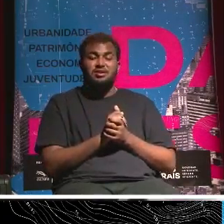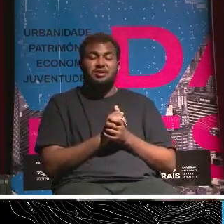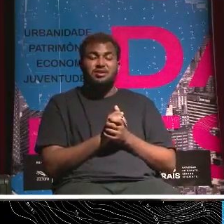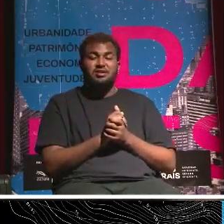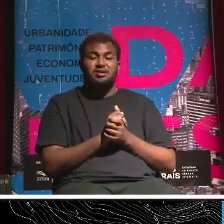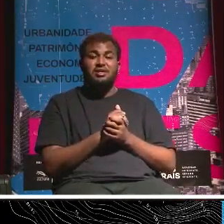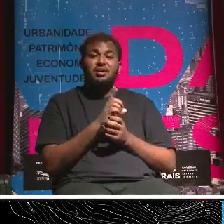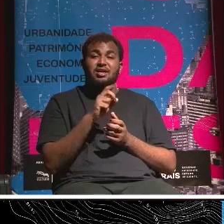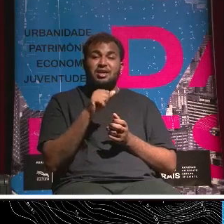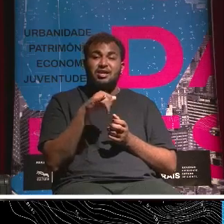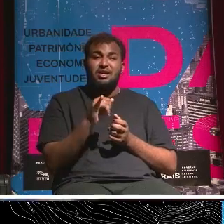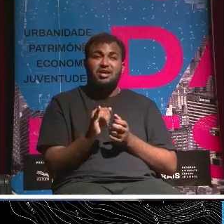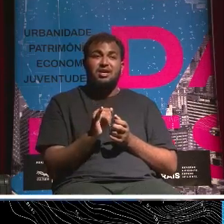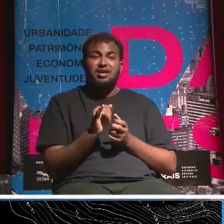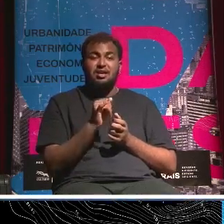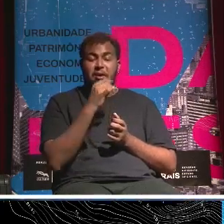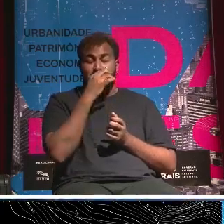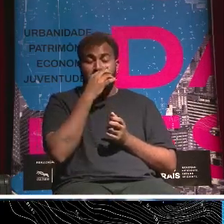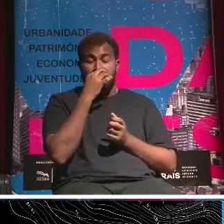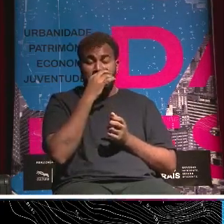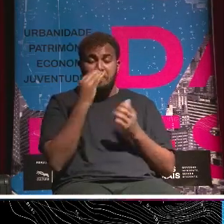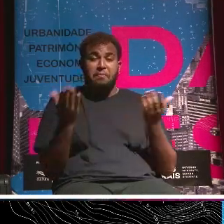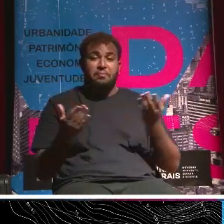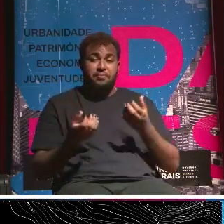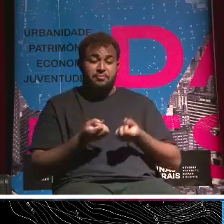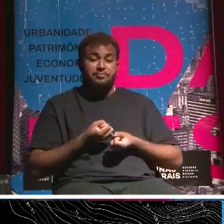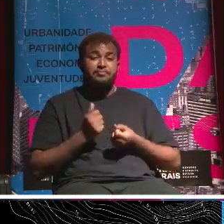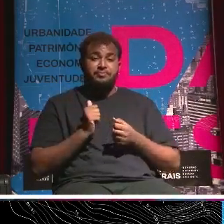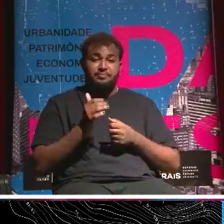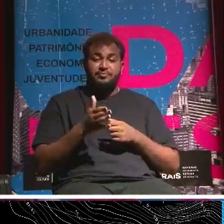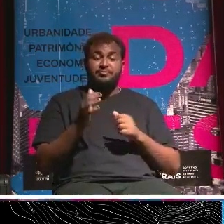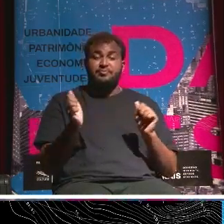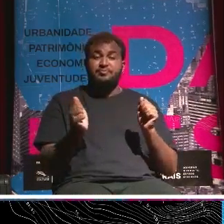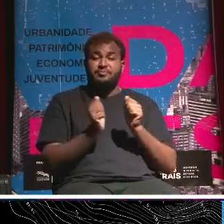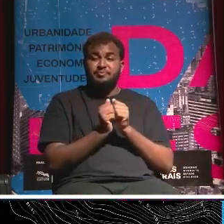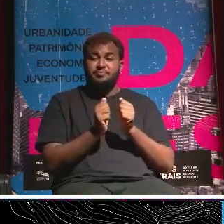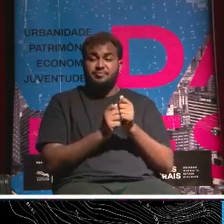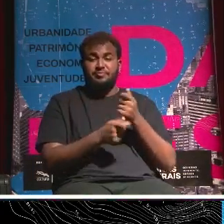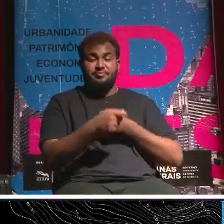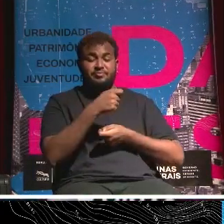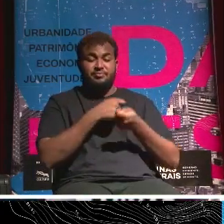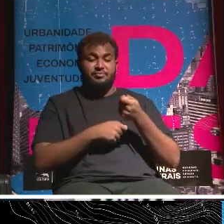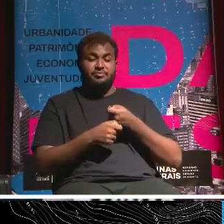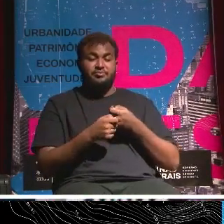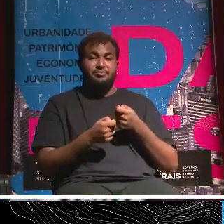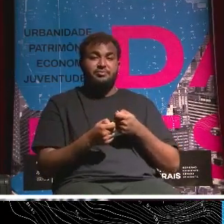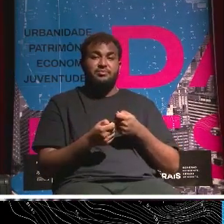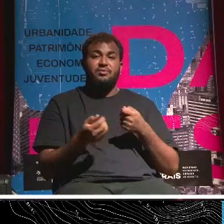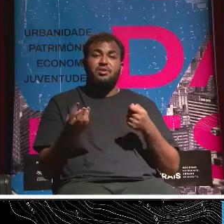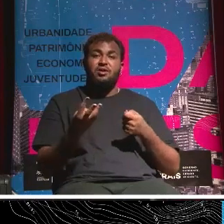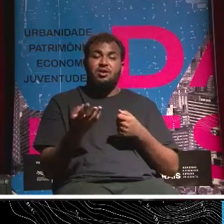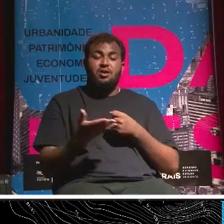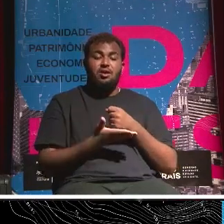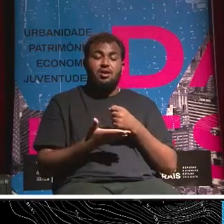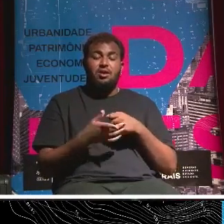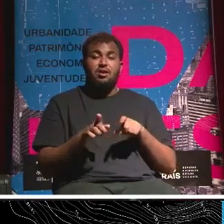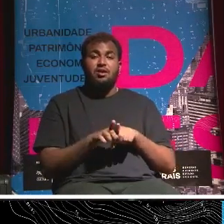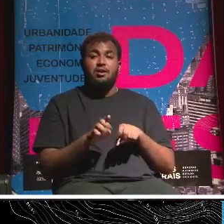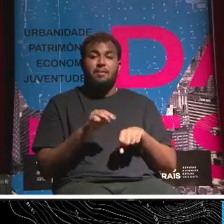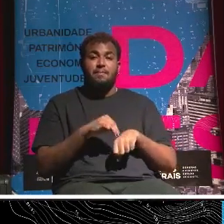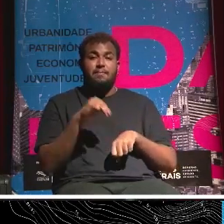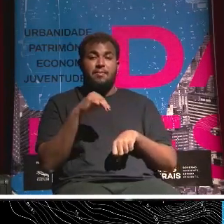A Dani, gente, ela atua como gestora em projetos culturais e organizações do terceiro setor. É